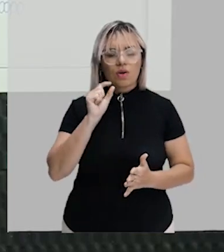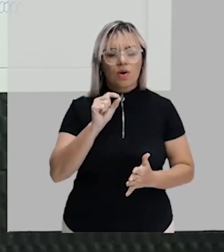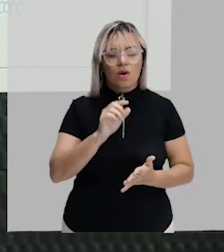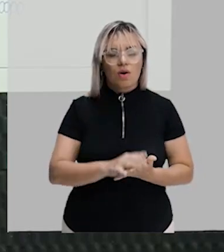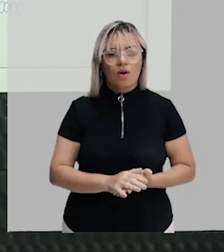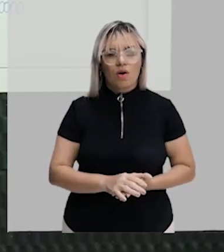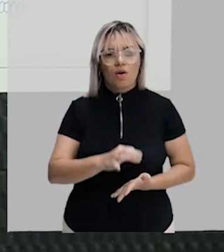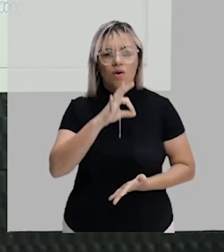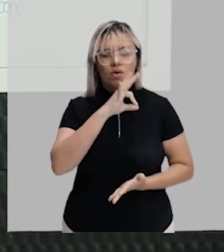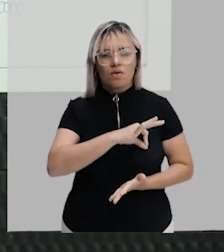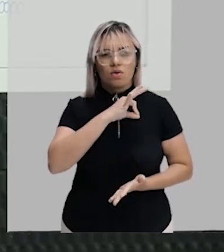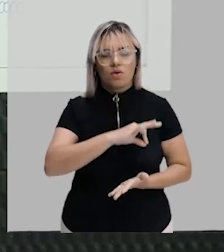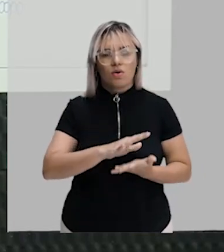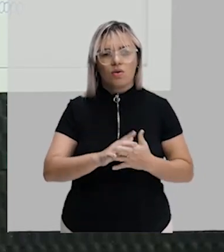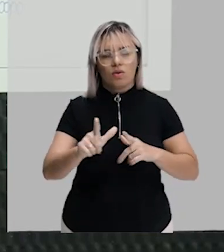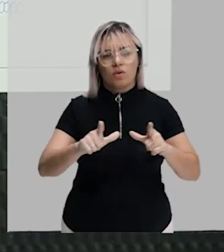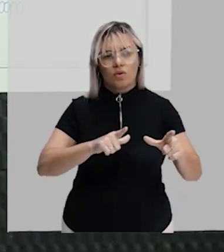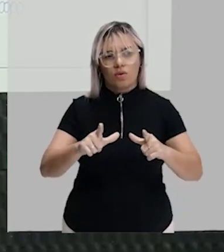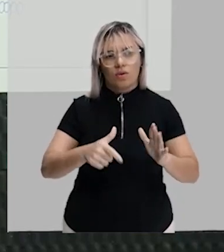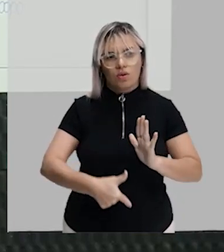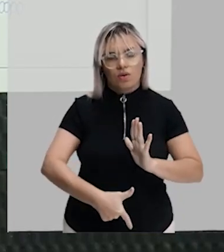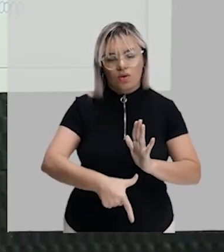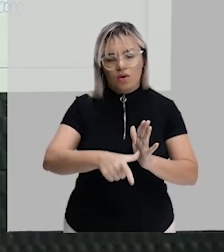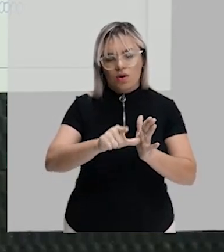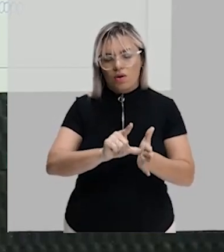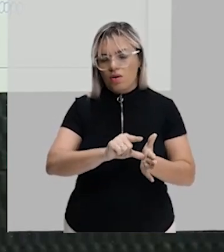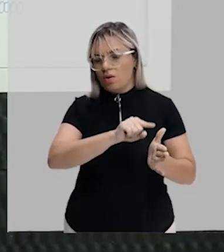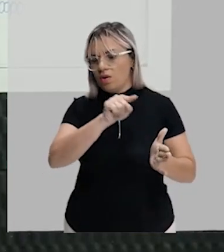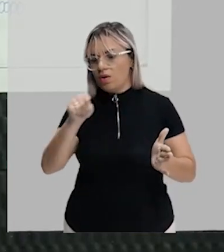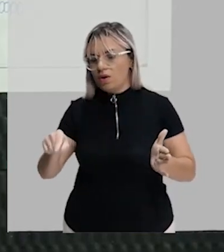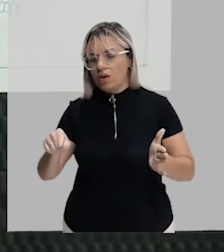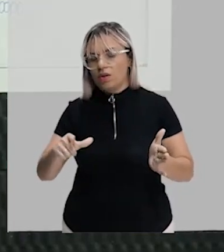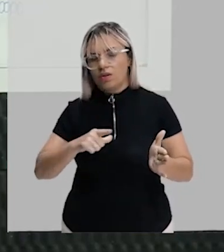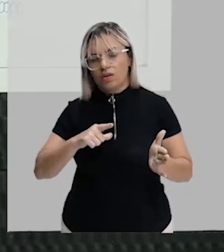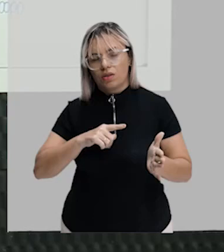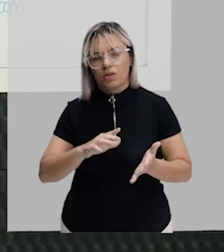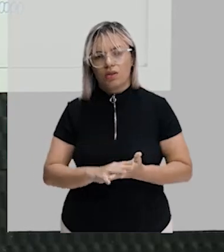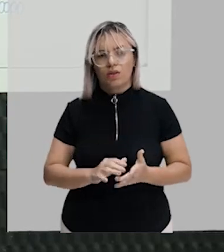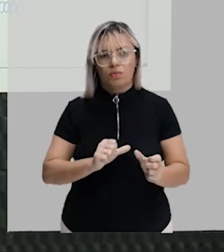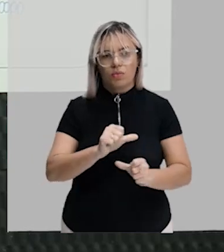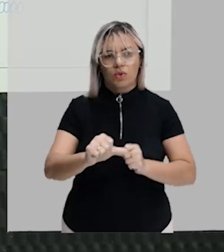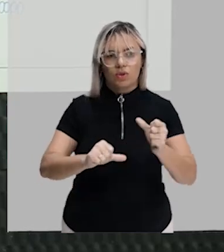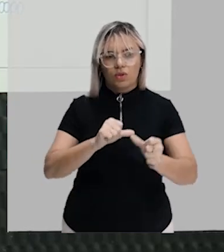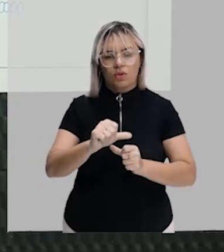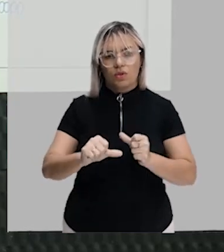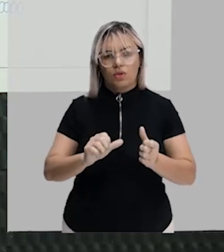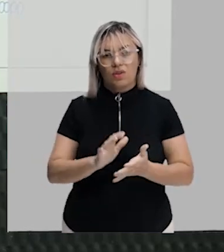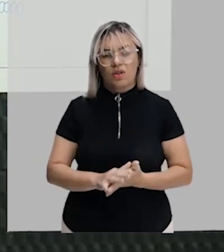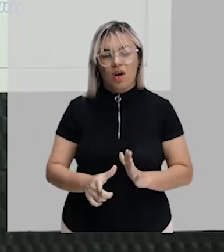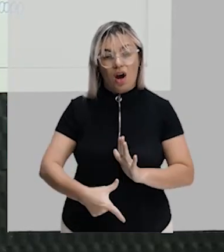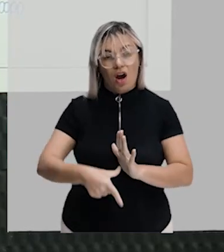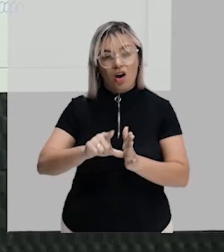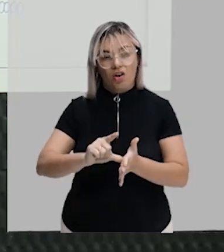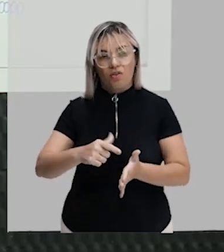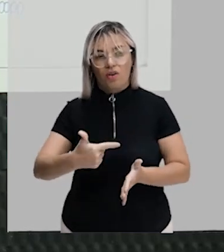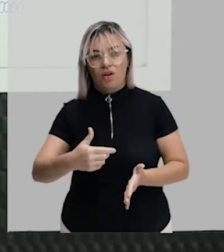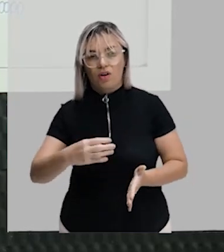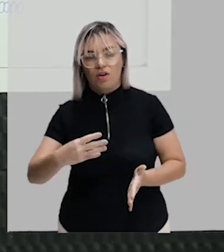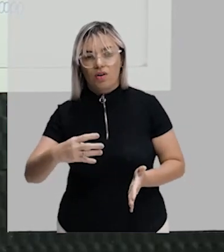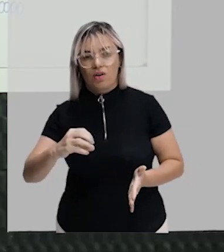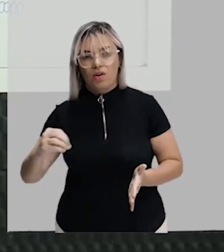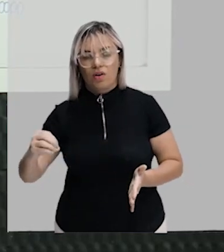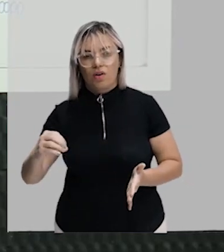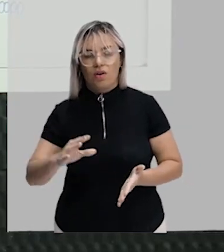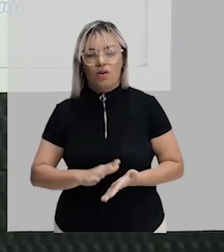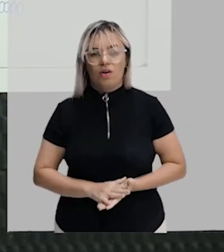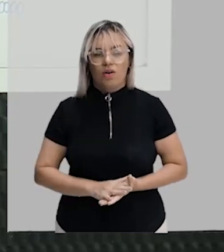cara antes de ter sofrido esse aumento, antes de virar 2.400. Tá? Então você